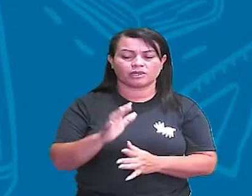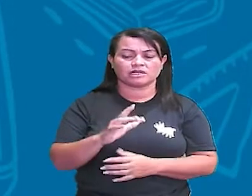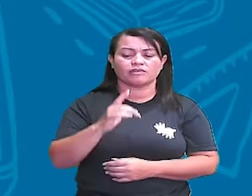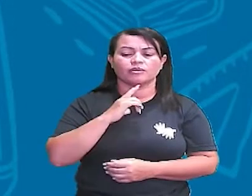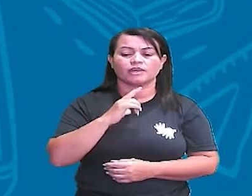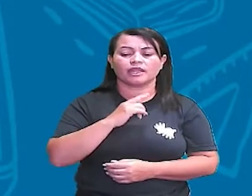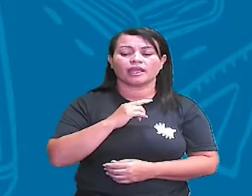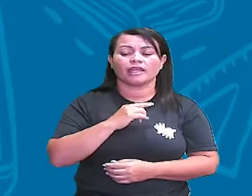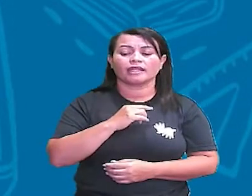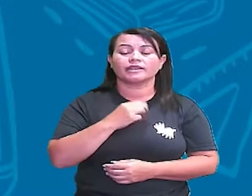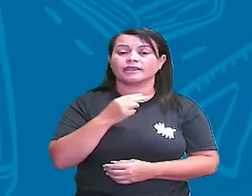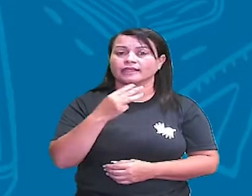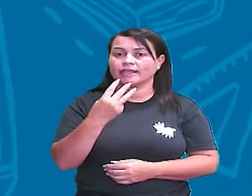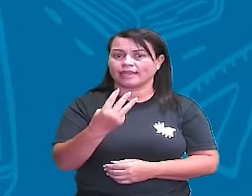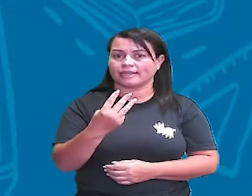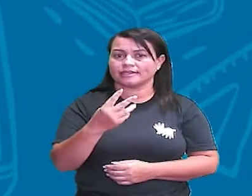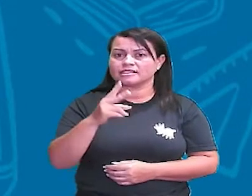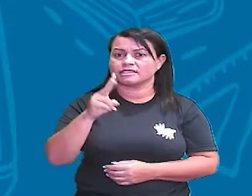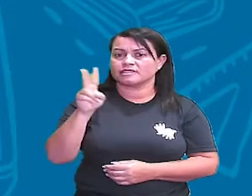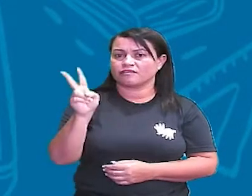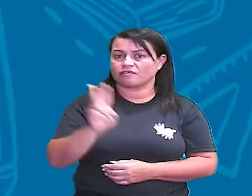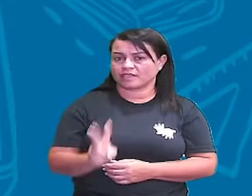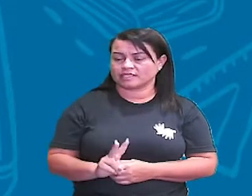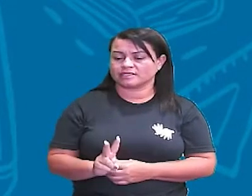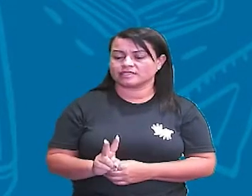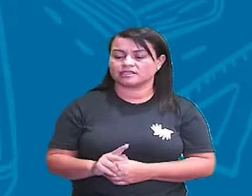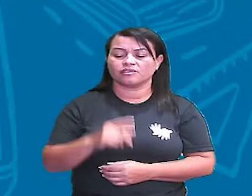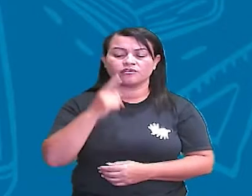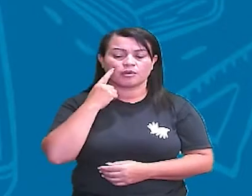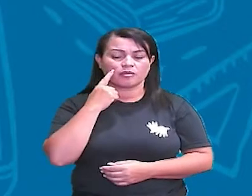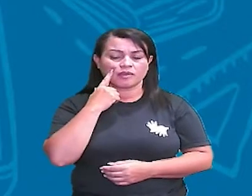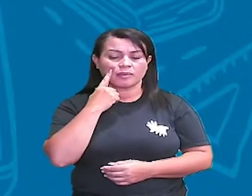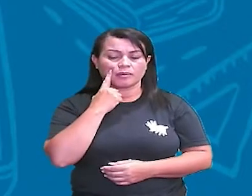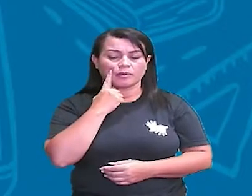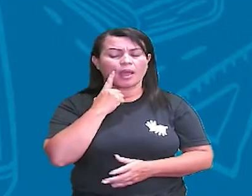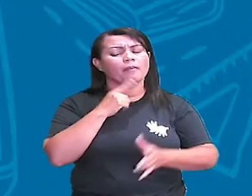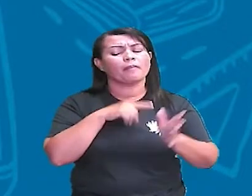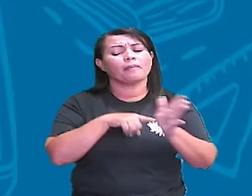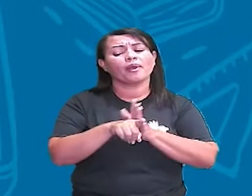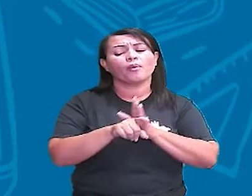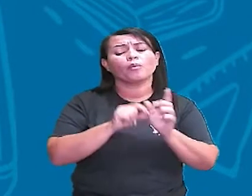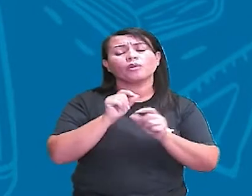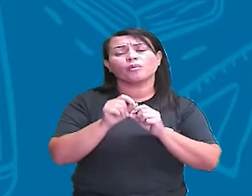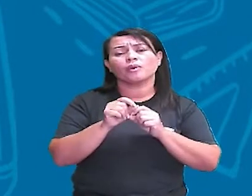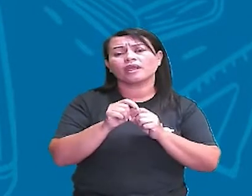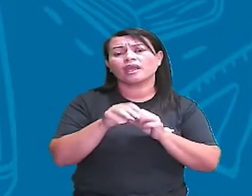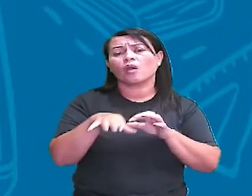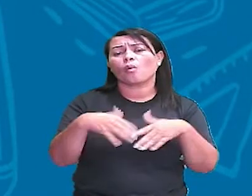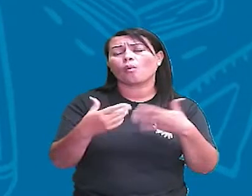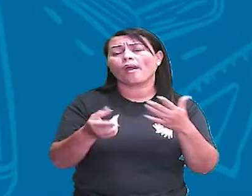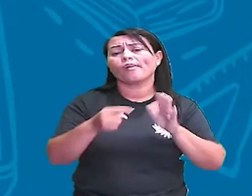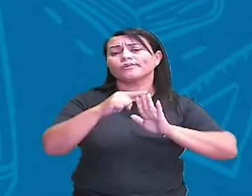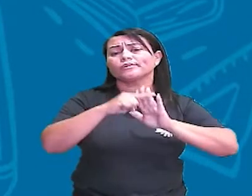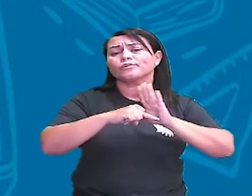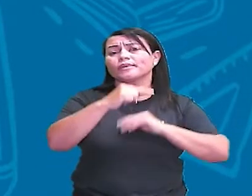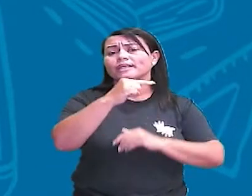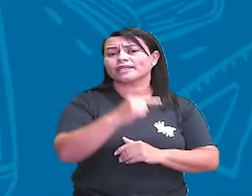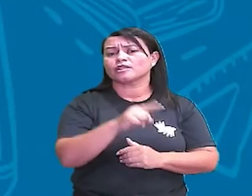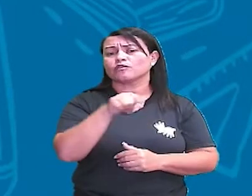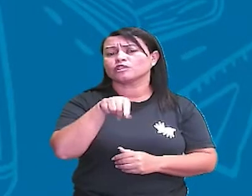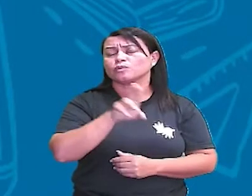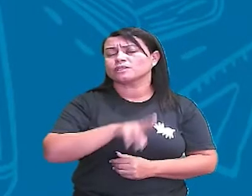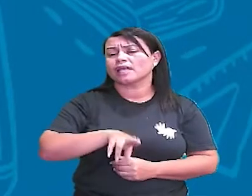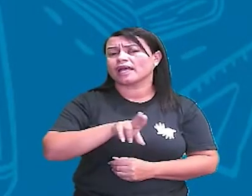vamos ter ela 3 vezes, tá certo? E aí, a pergunta é: qual subtração você